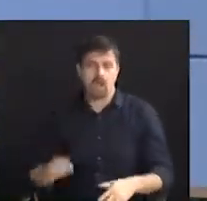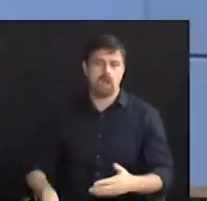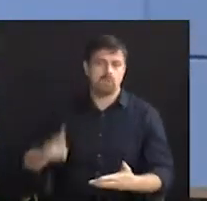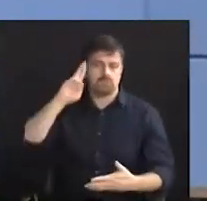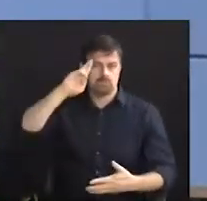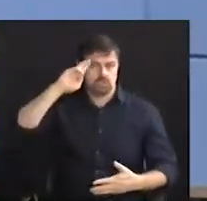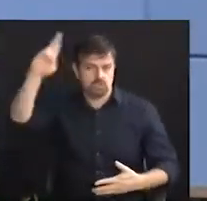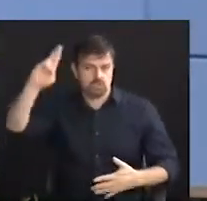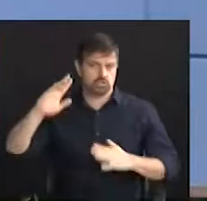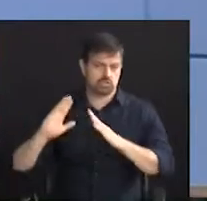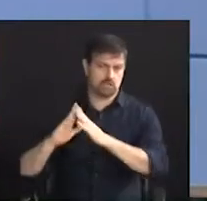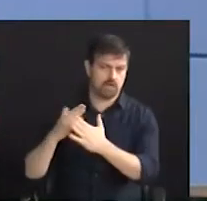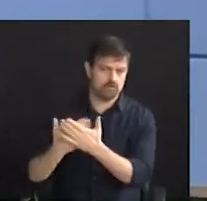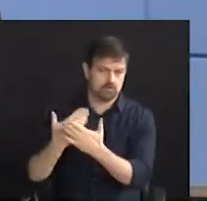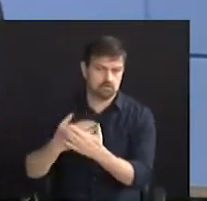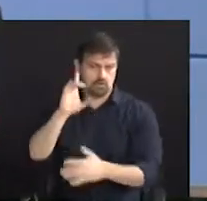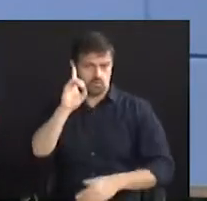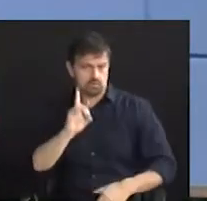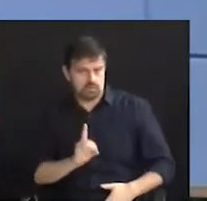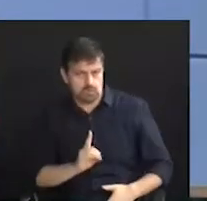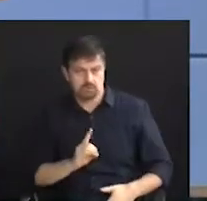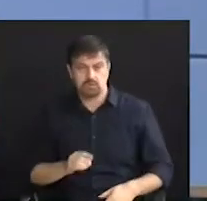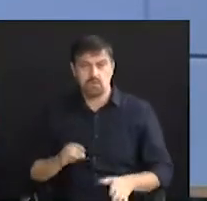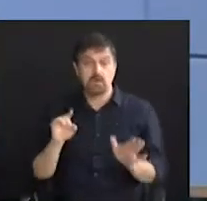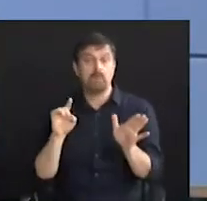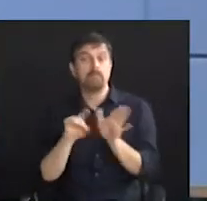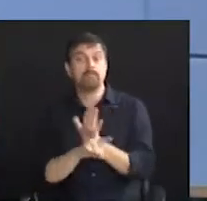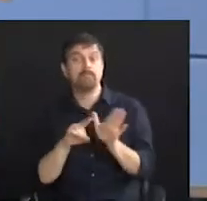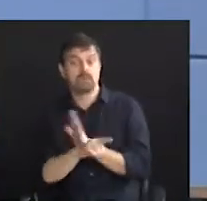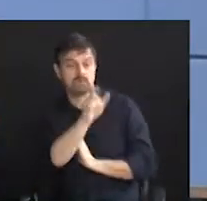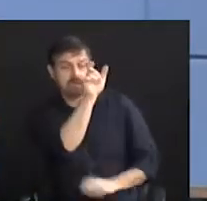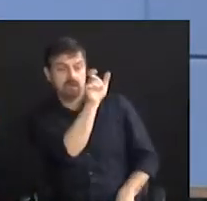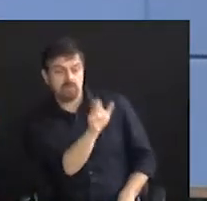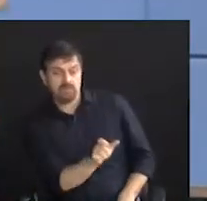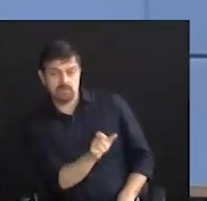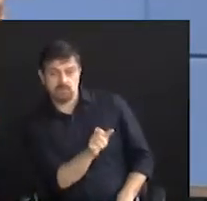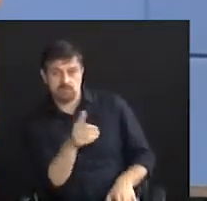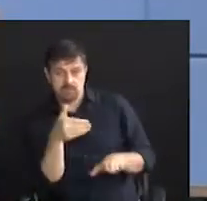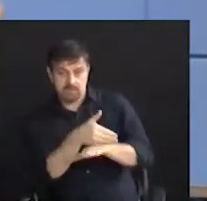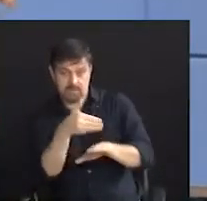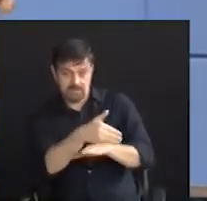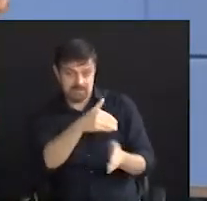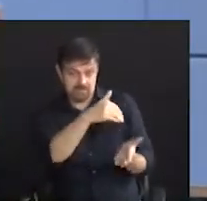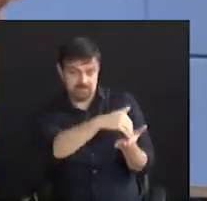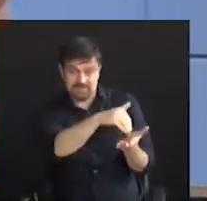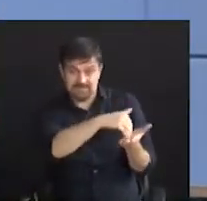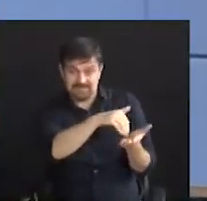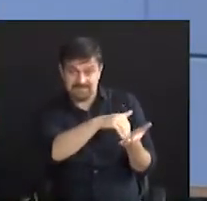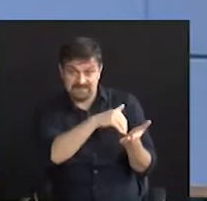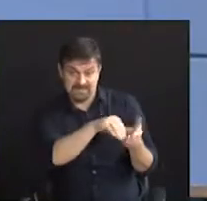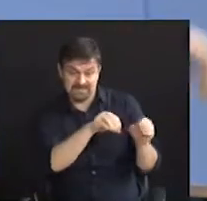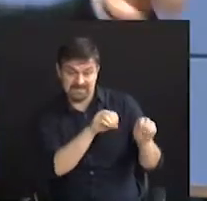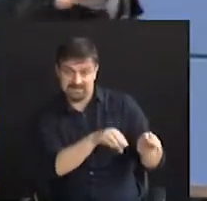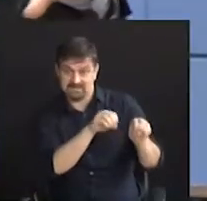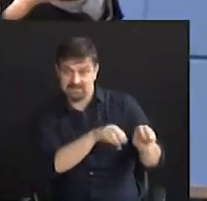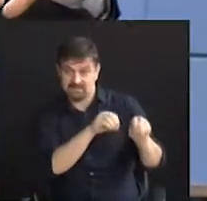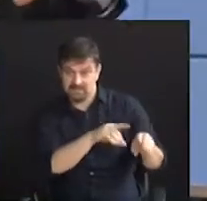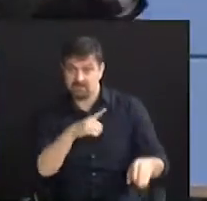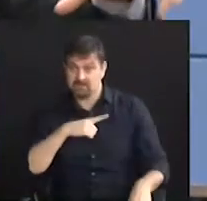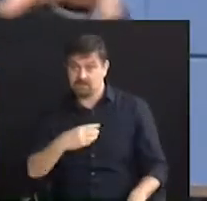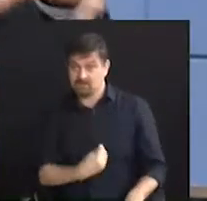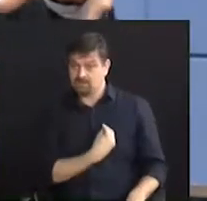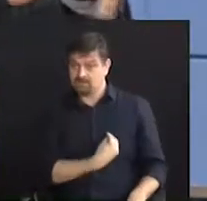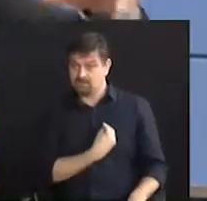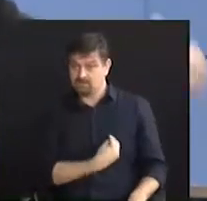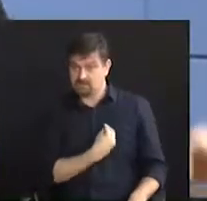entidades, da direção, perguntem aos membros da Secretaria de Educação que estão aqui,